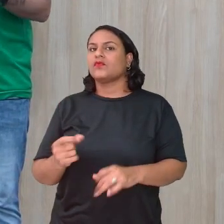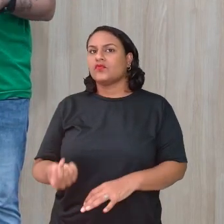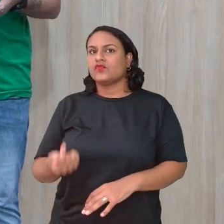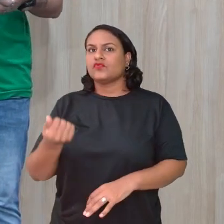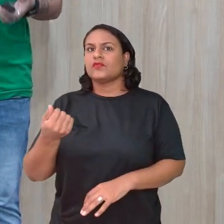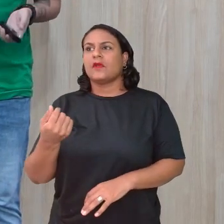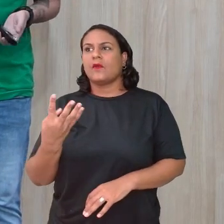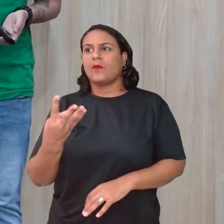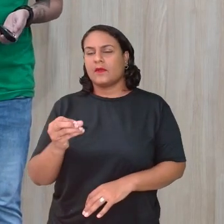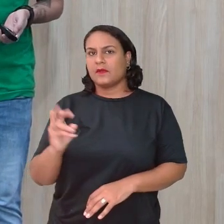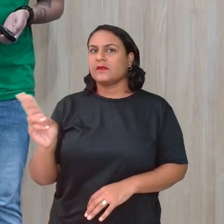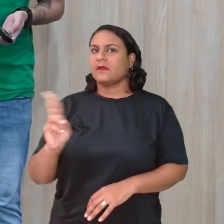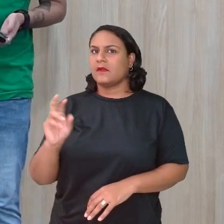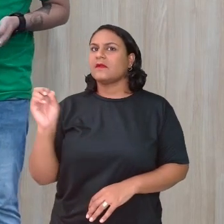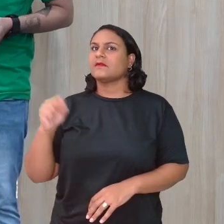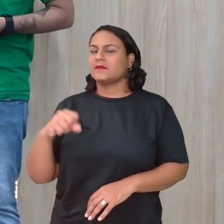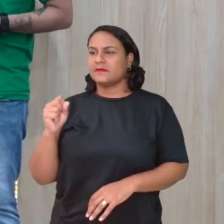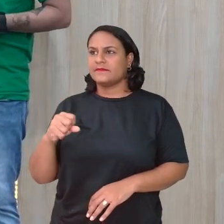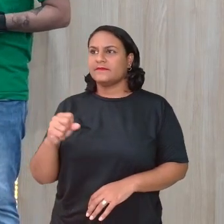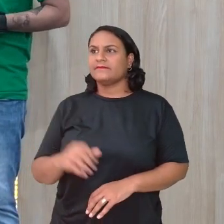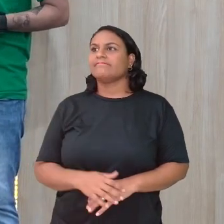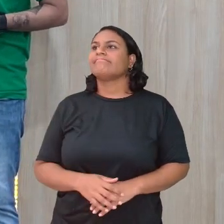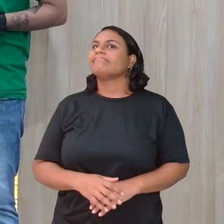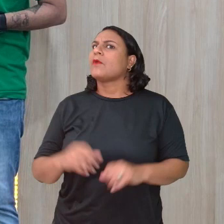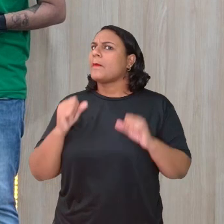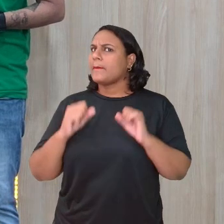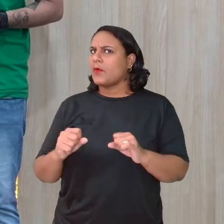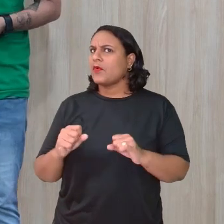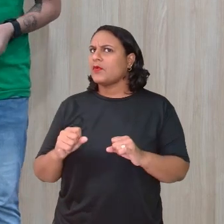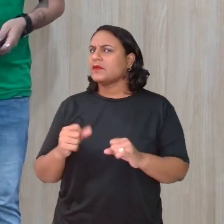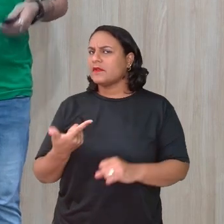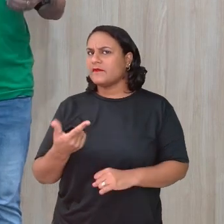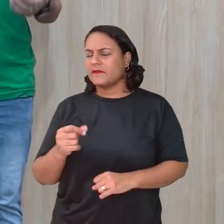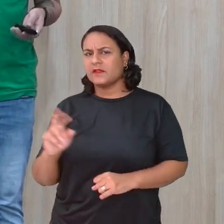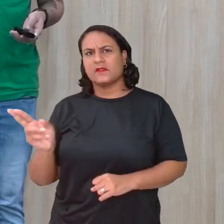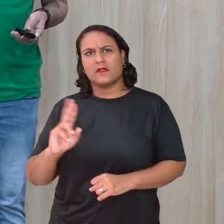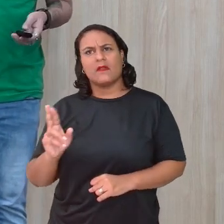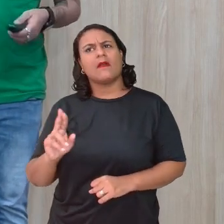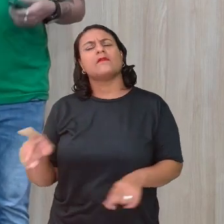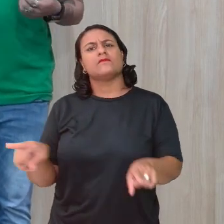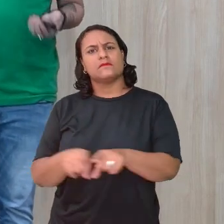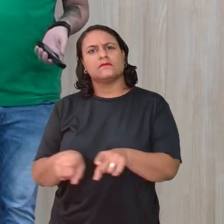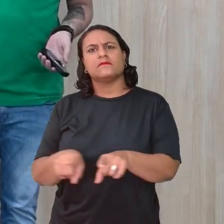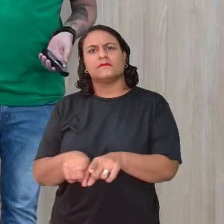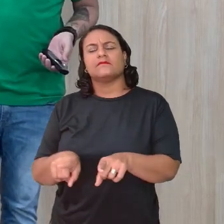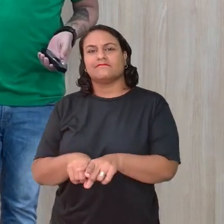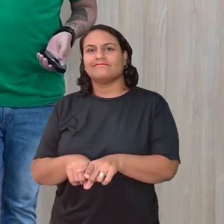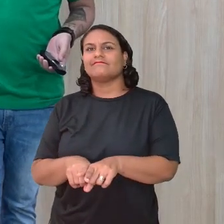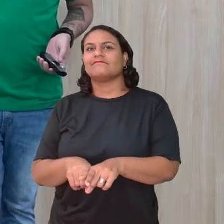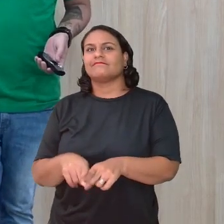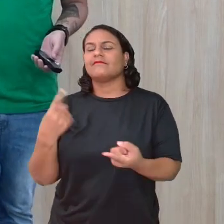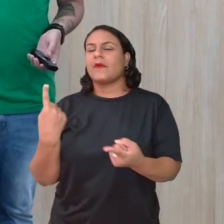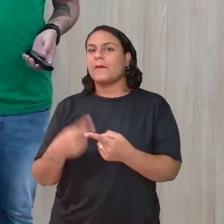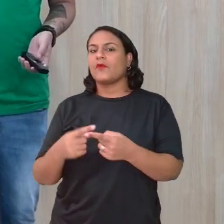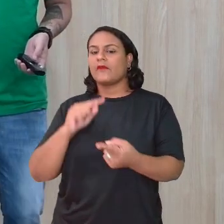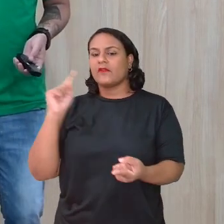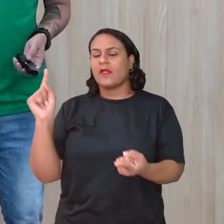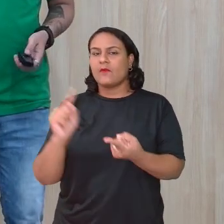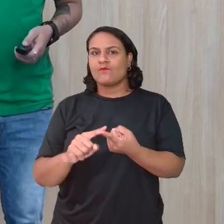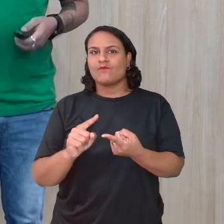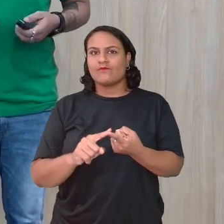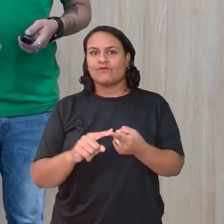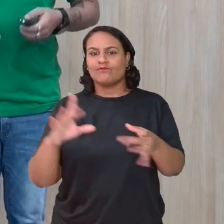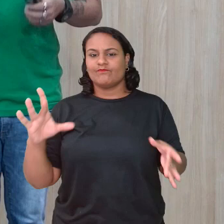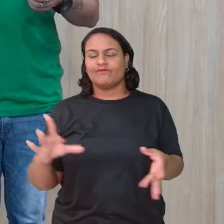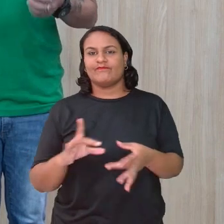sim, vai estar dentro do meu caso favorável. Ela pode custar R$20, também vai estar dentro do meu caso favorável.